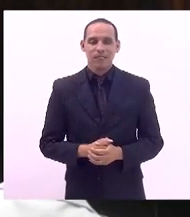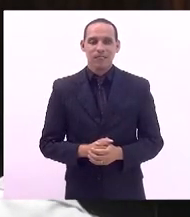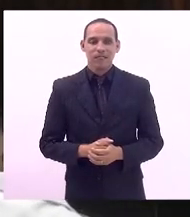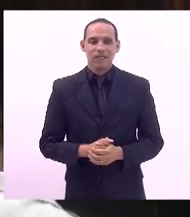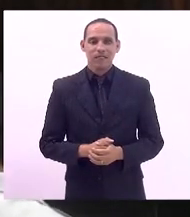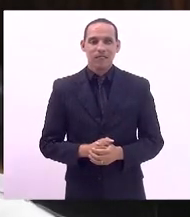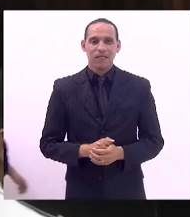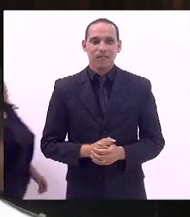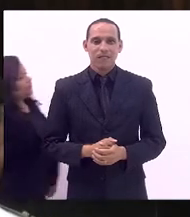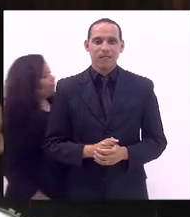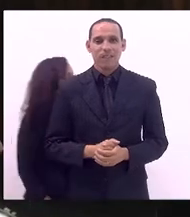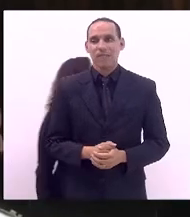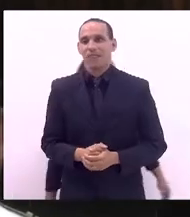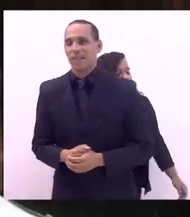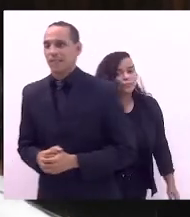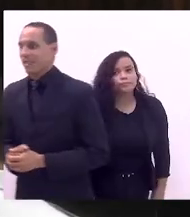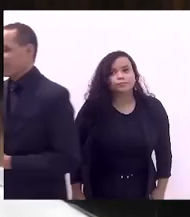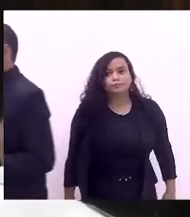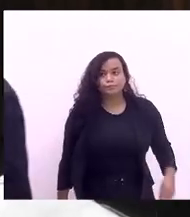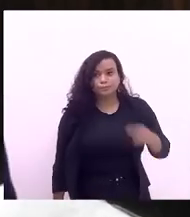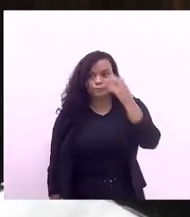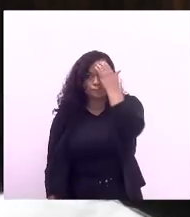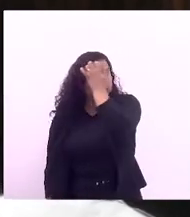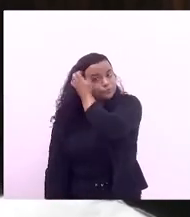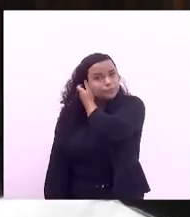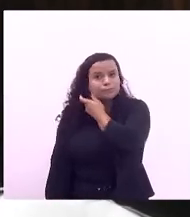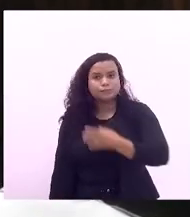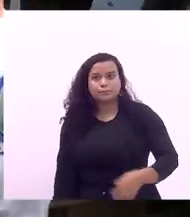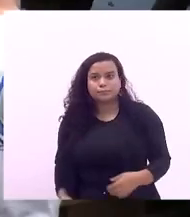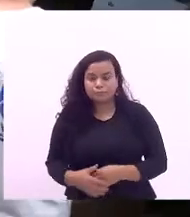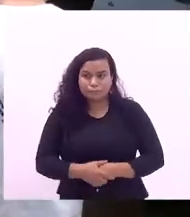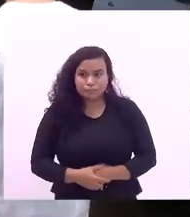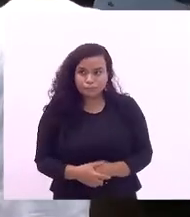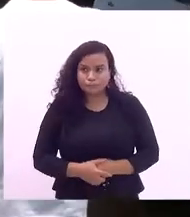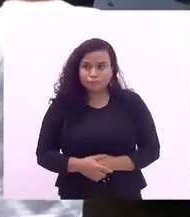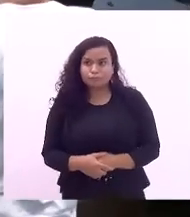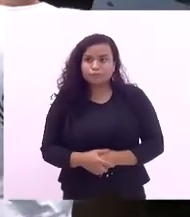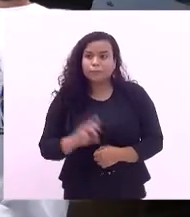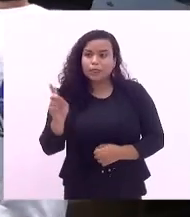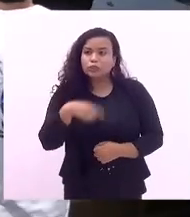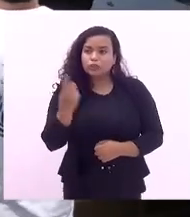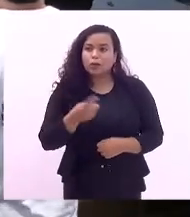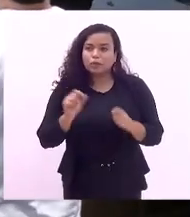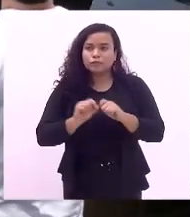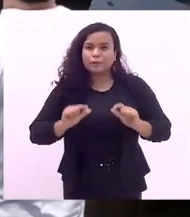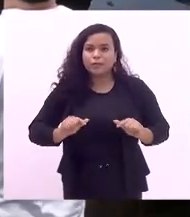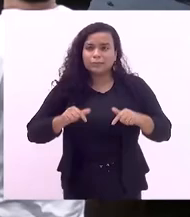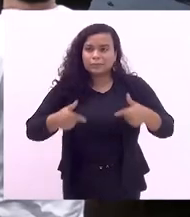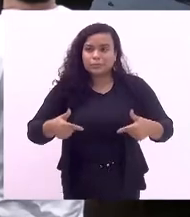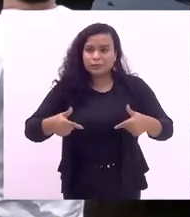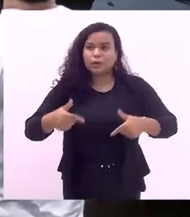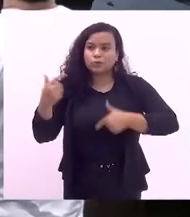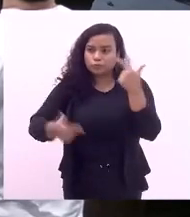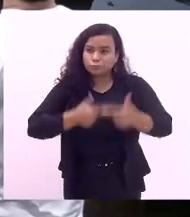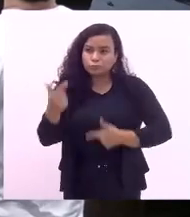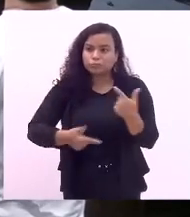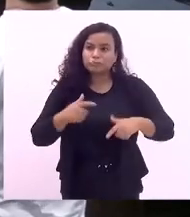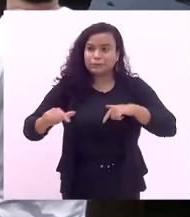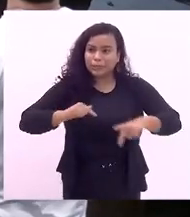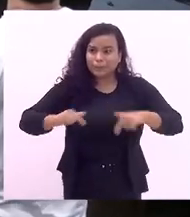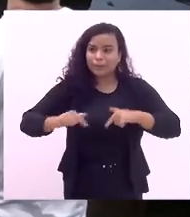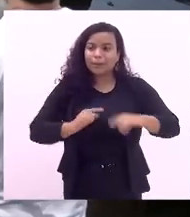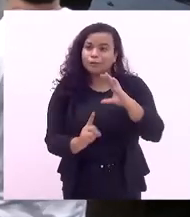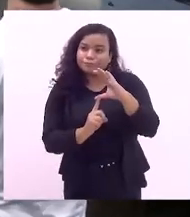e além do mais o que mais o nosso fazemos no Exercício da nossa função como